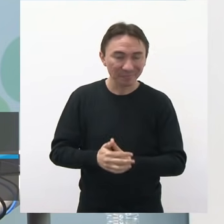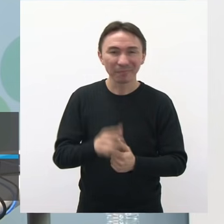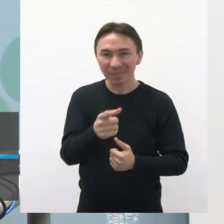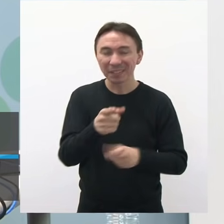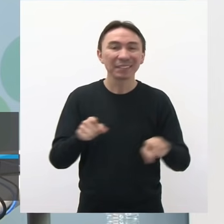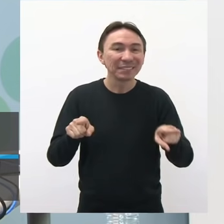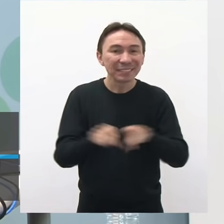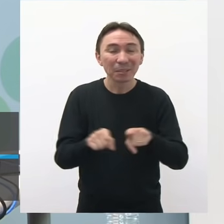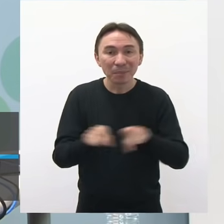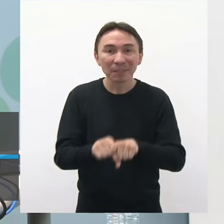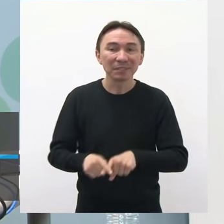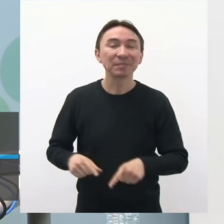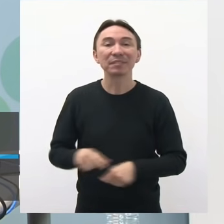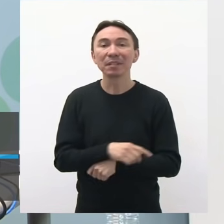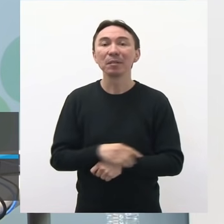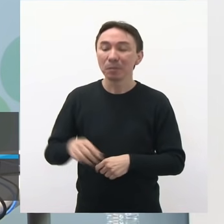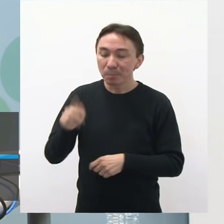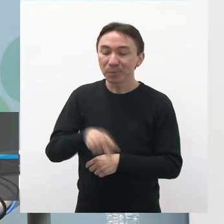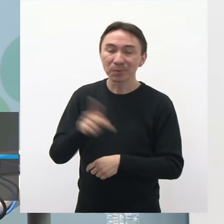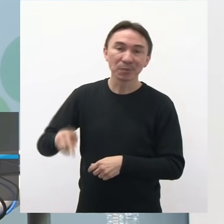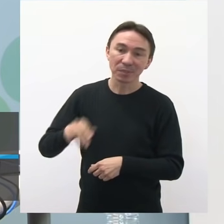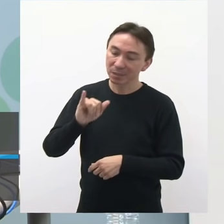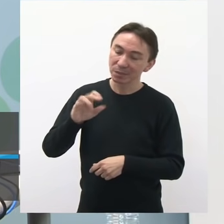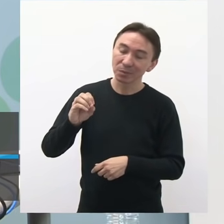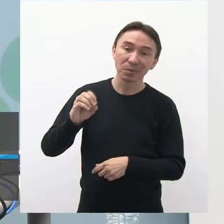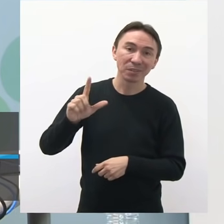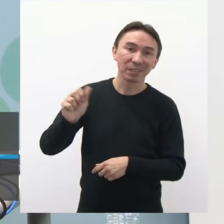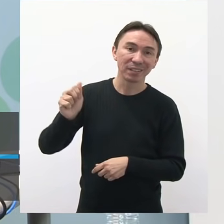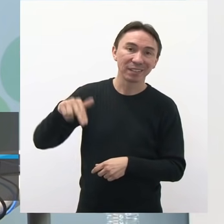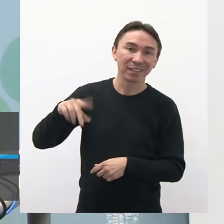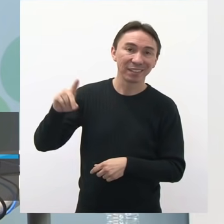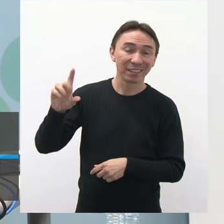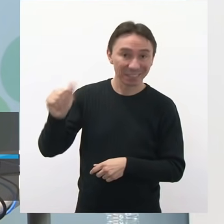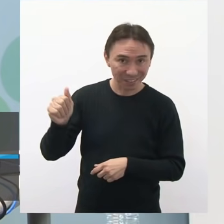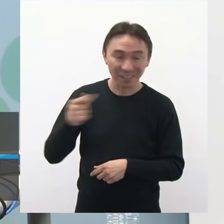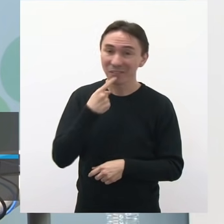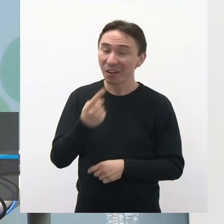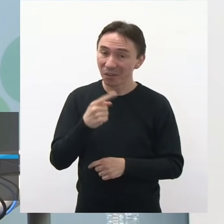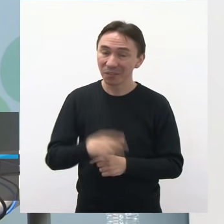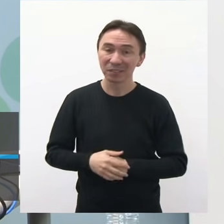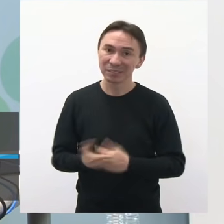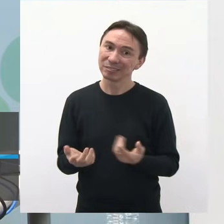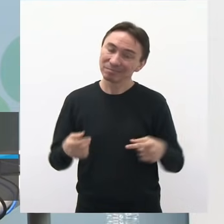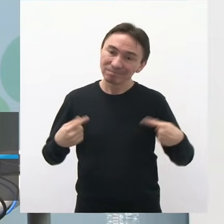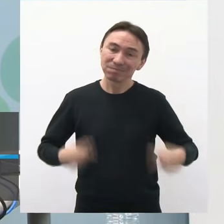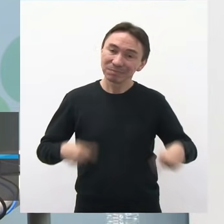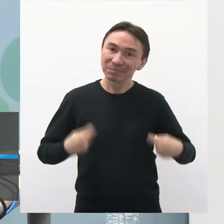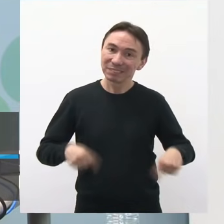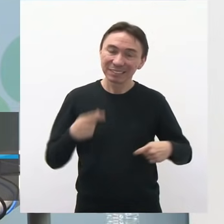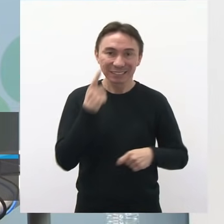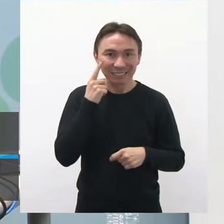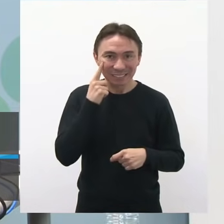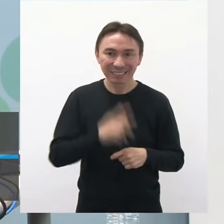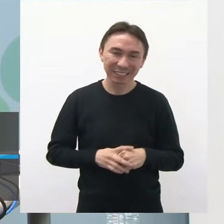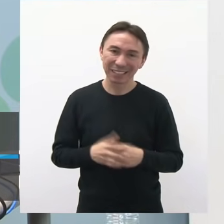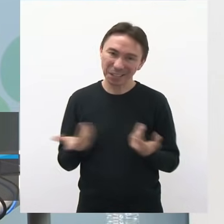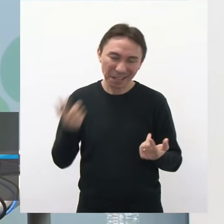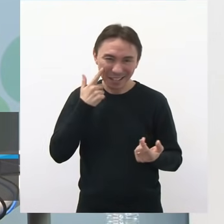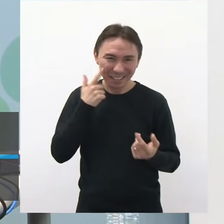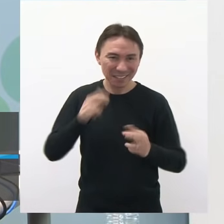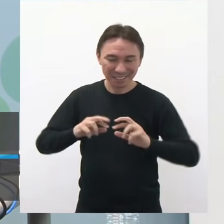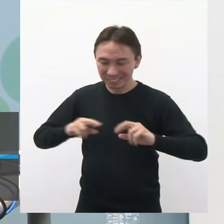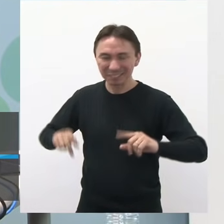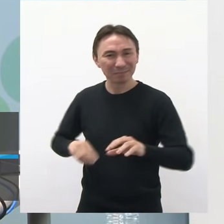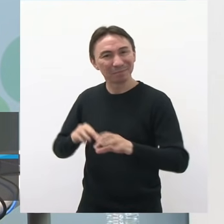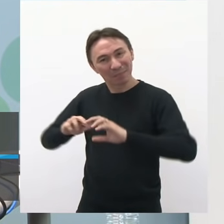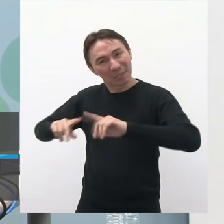que a professora Yolanda trouxe para a gente. É necessário plantar boas sementes para no futuro colher frutos de